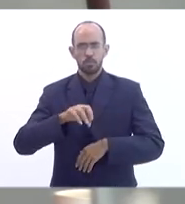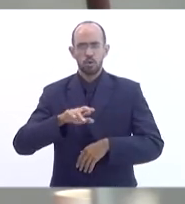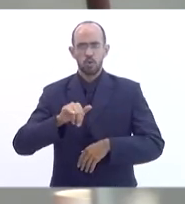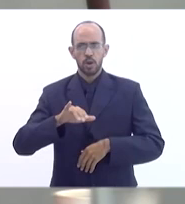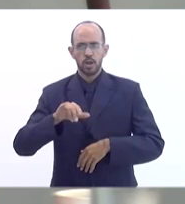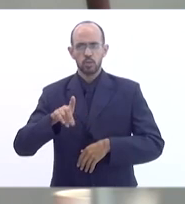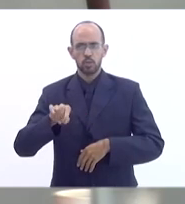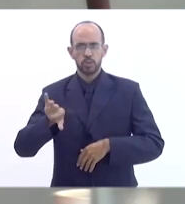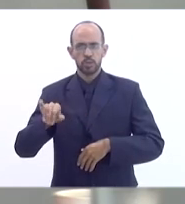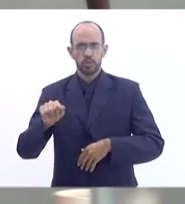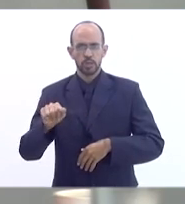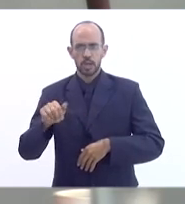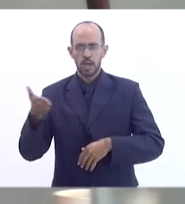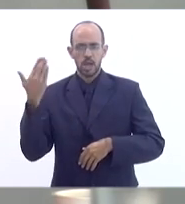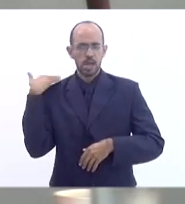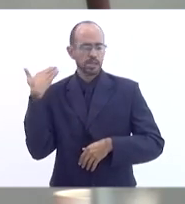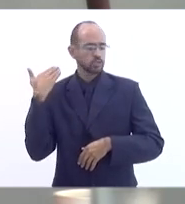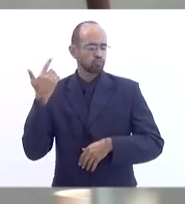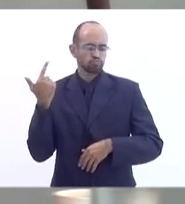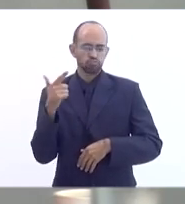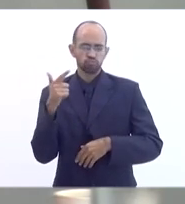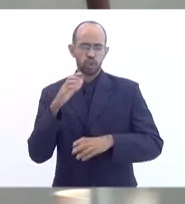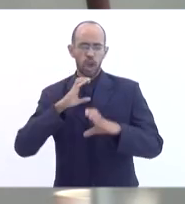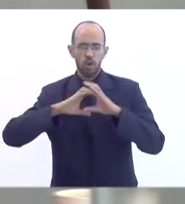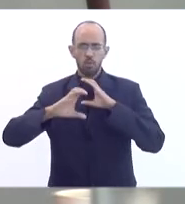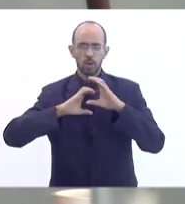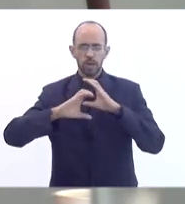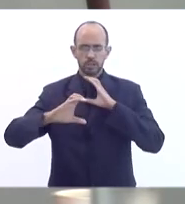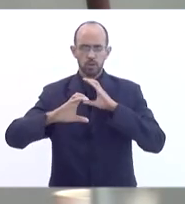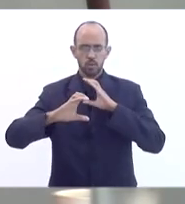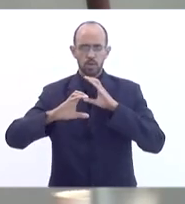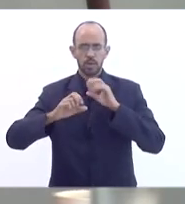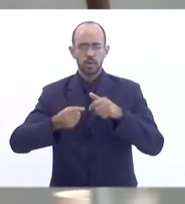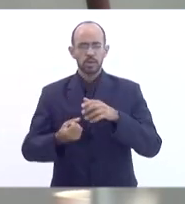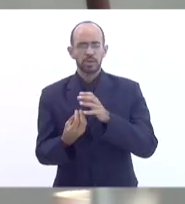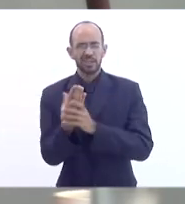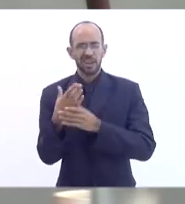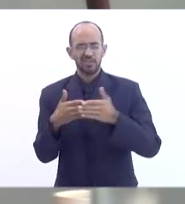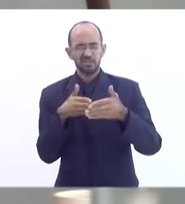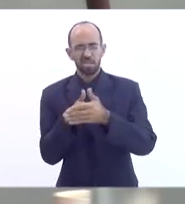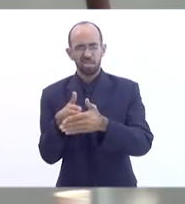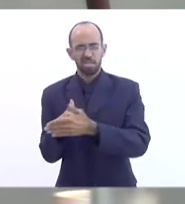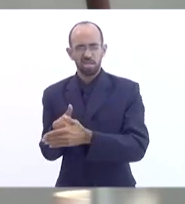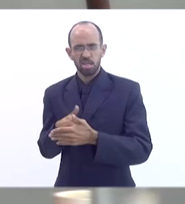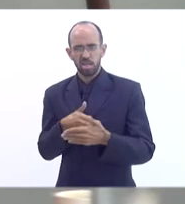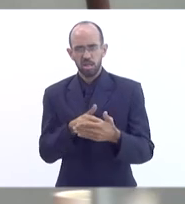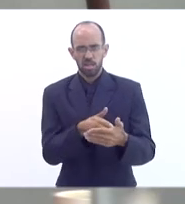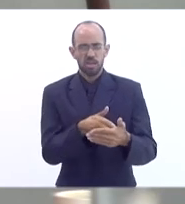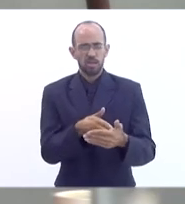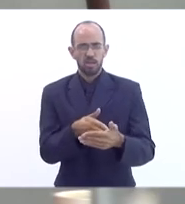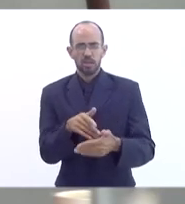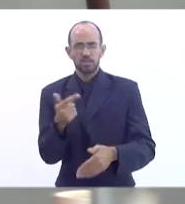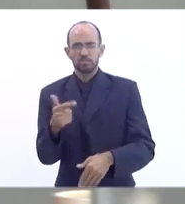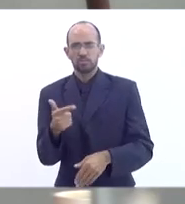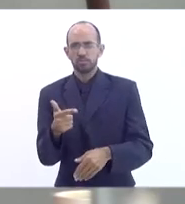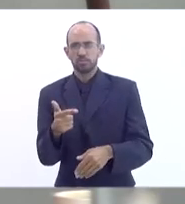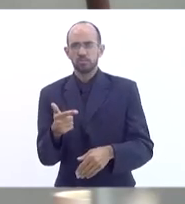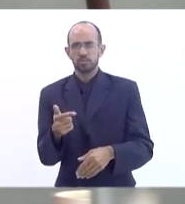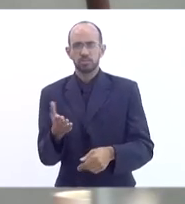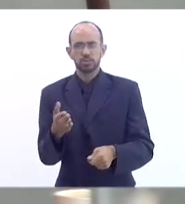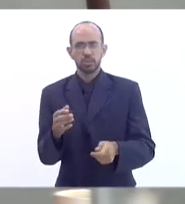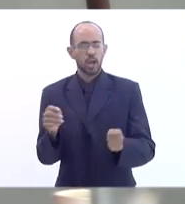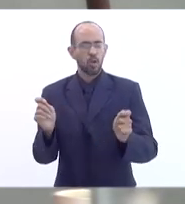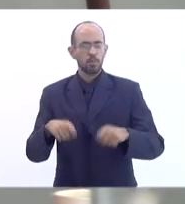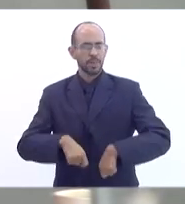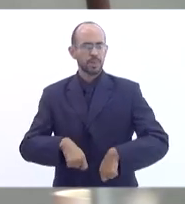disse que é dialogava tinha o entendimento de criar obstáculo de pronto inclusive contestar e da aparecer que não tem competência para